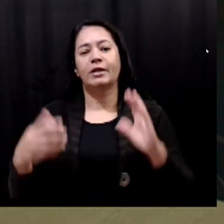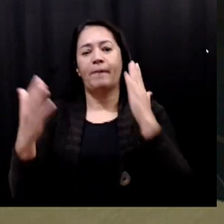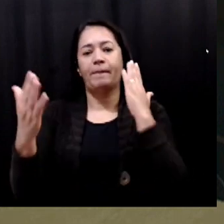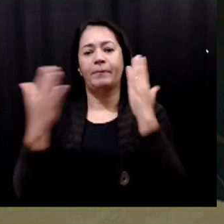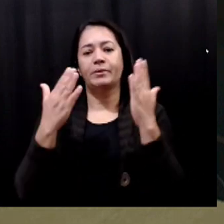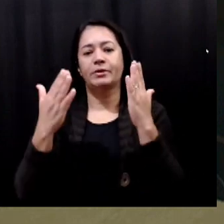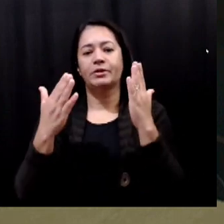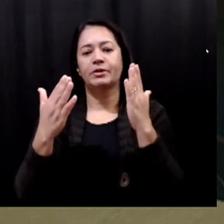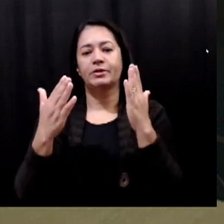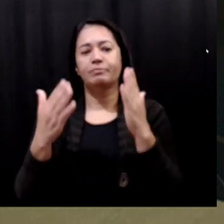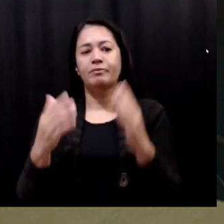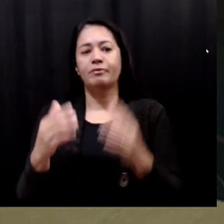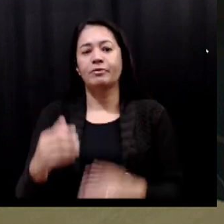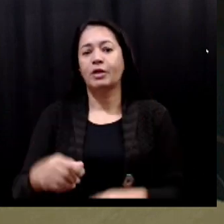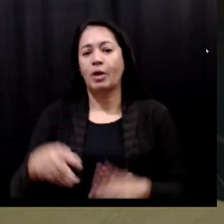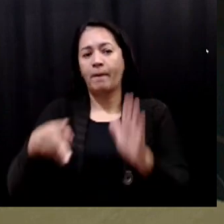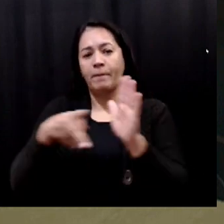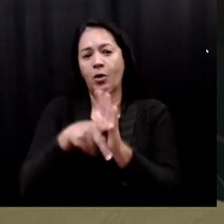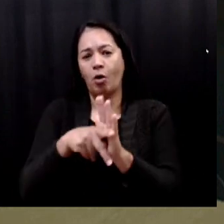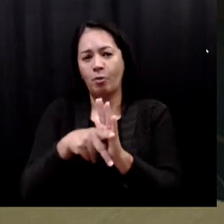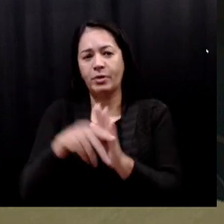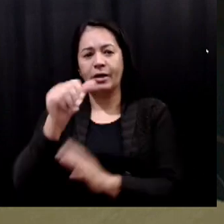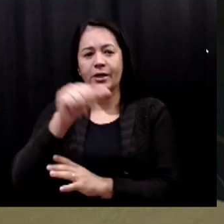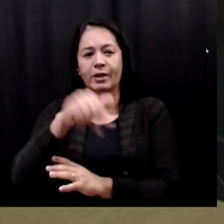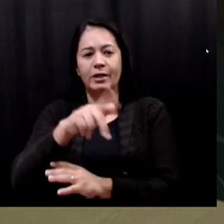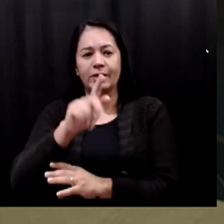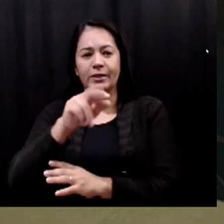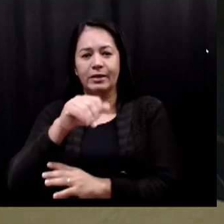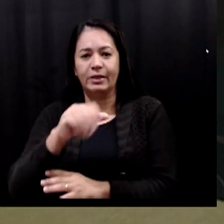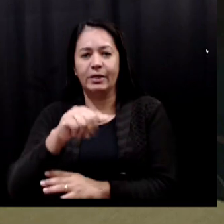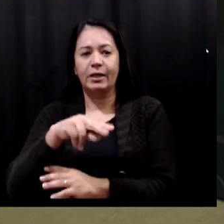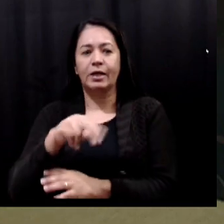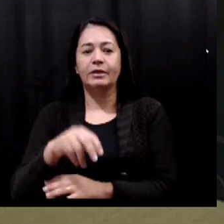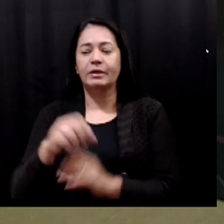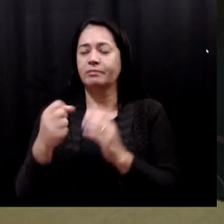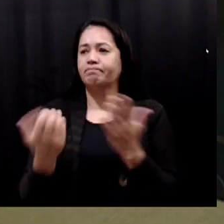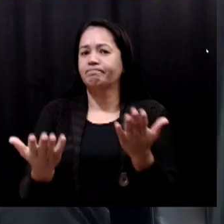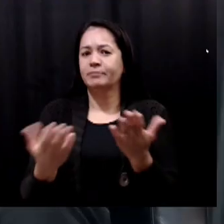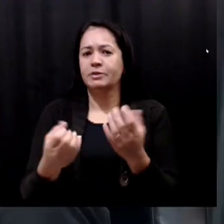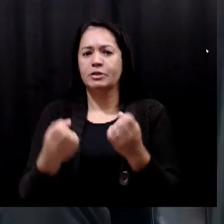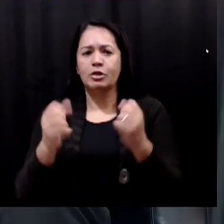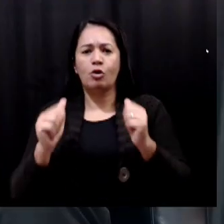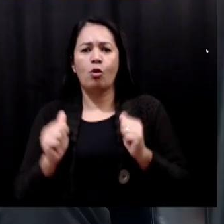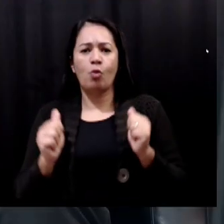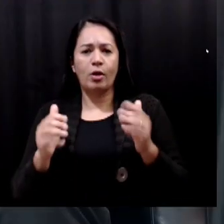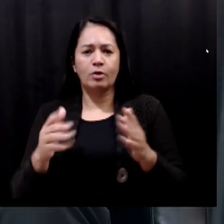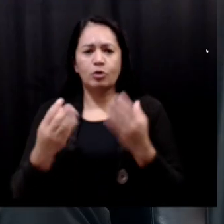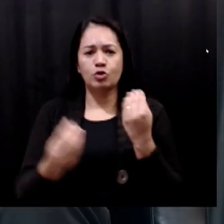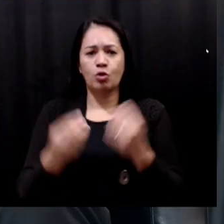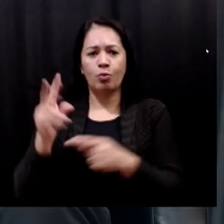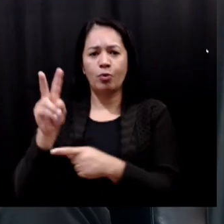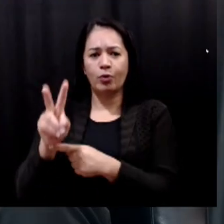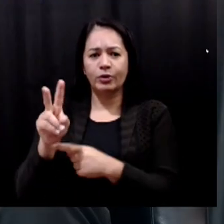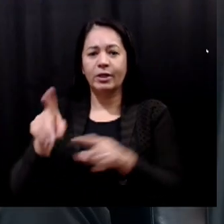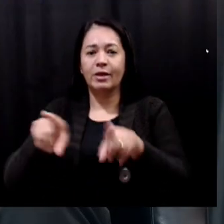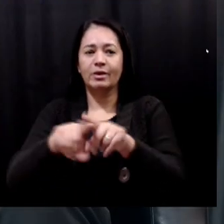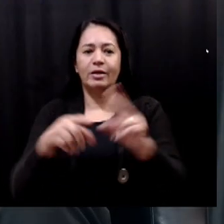junguiana que vai trazer uma perspectiva simbólica e profunda sobre o ato de cuidar, e um psicólogo especialista em